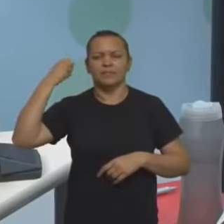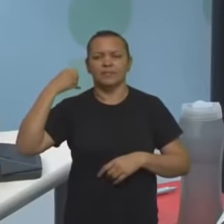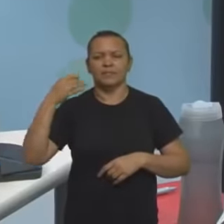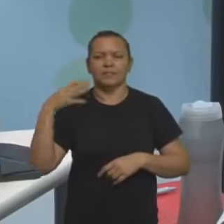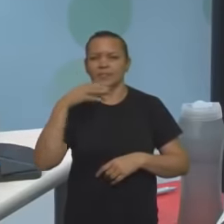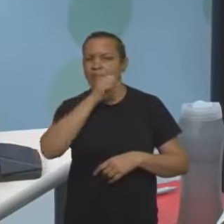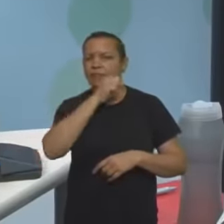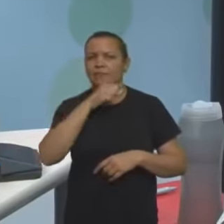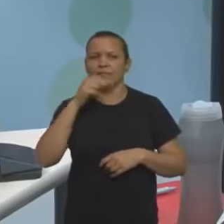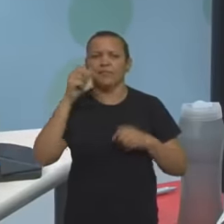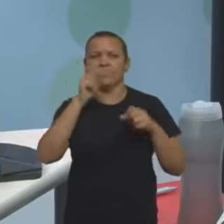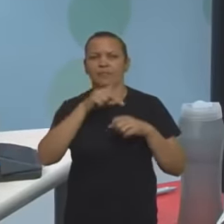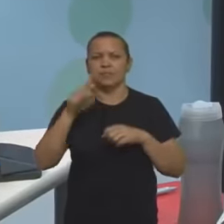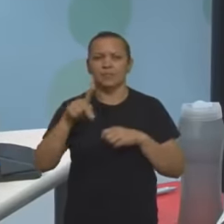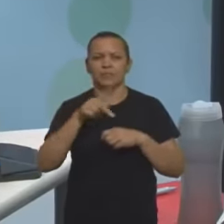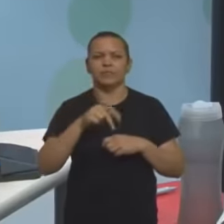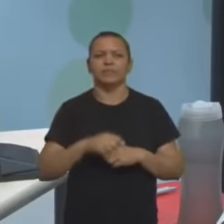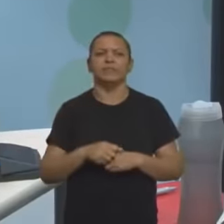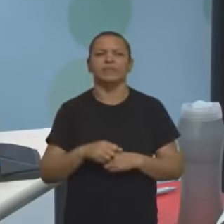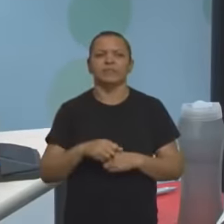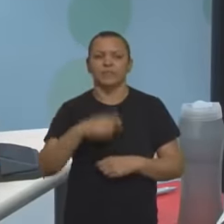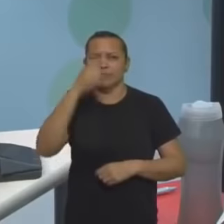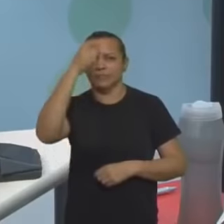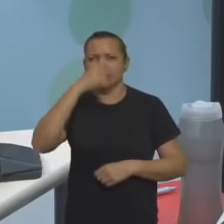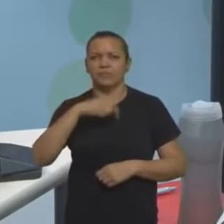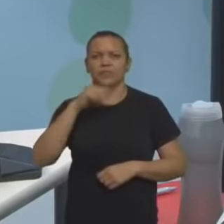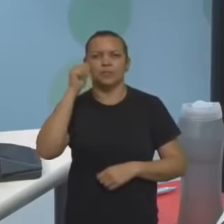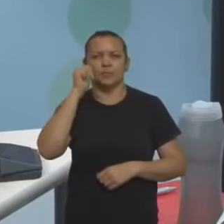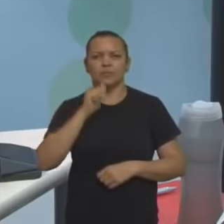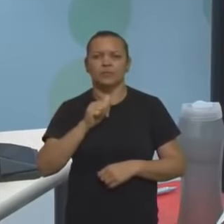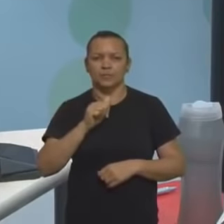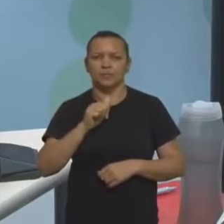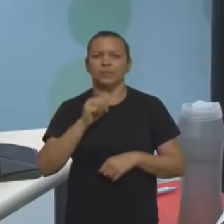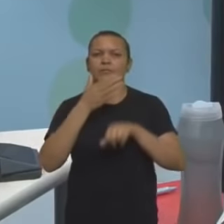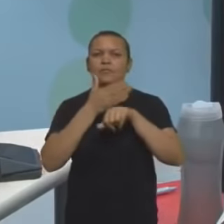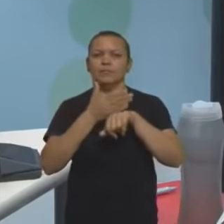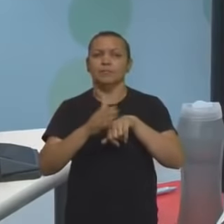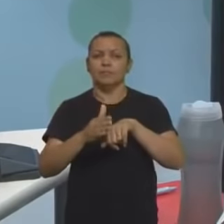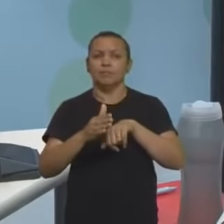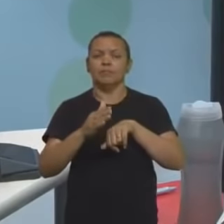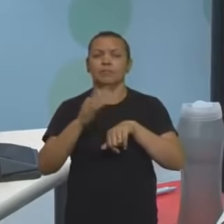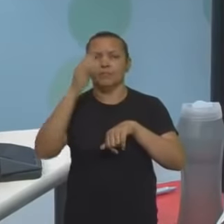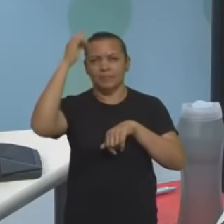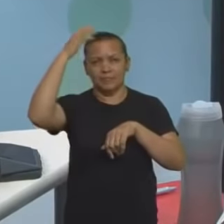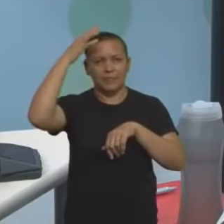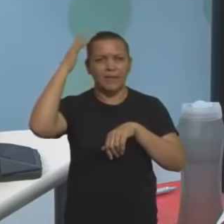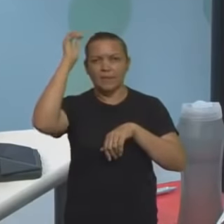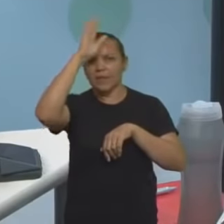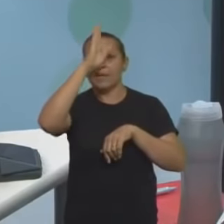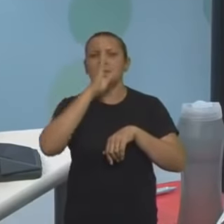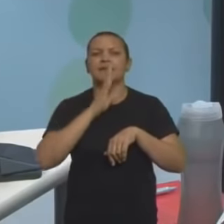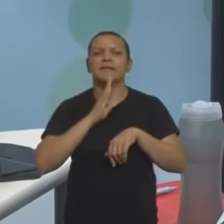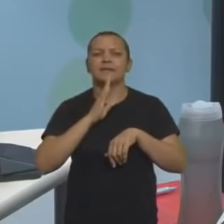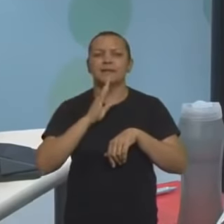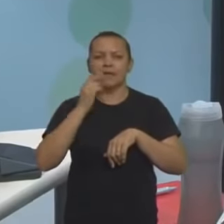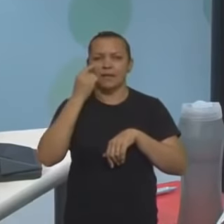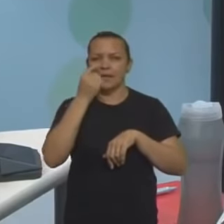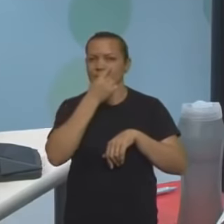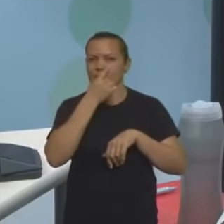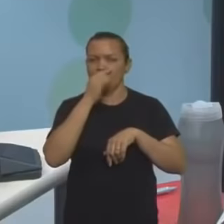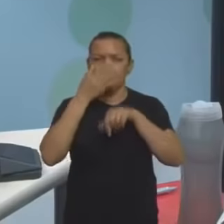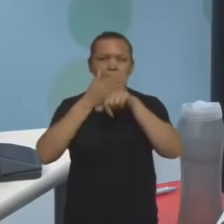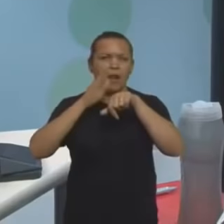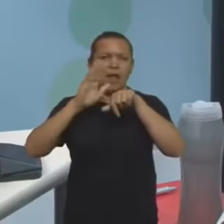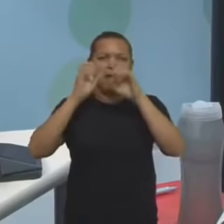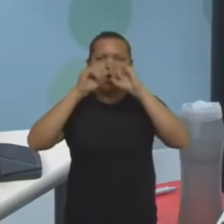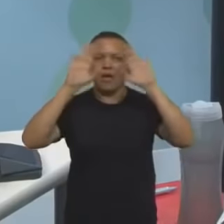professores com deficiência visual. Sou mulher, branca, loira, olhos castanhos. Hoje eu estou